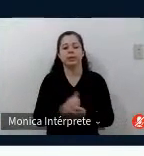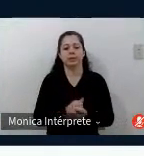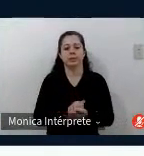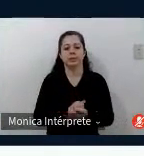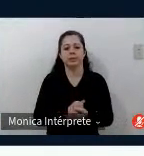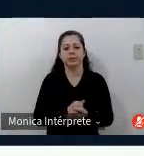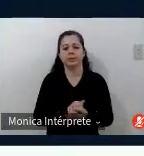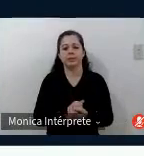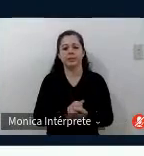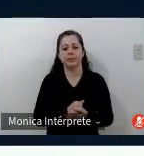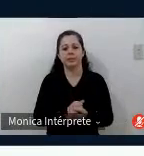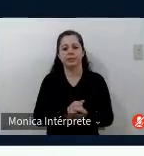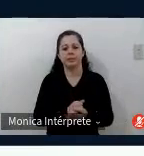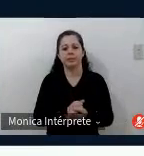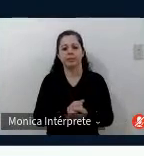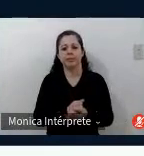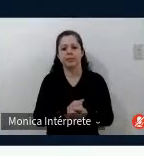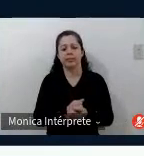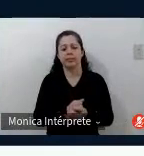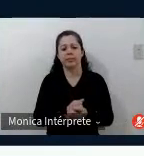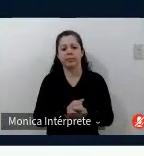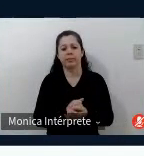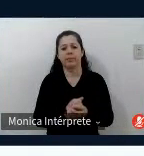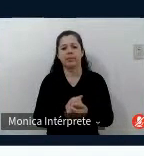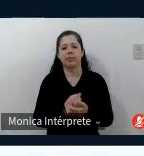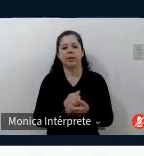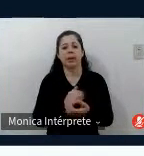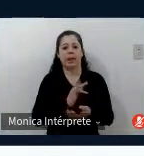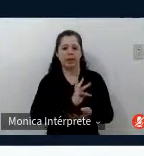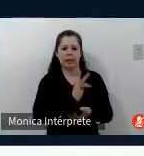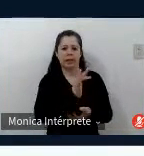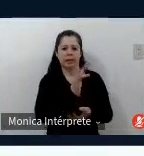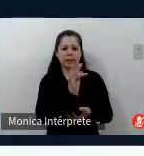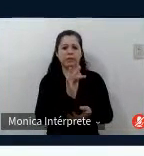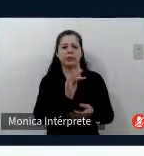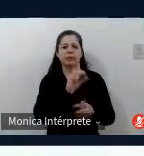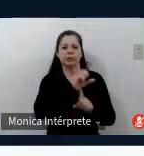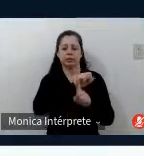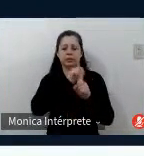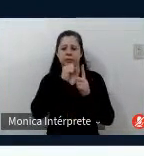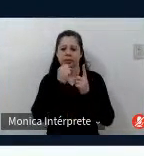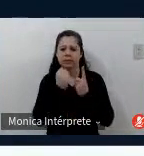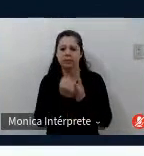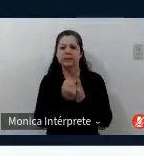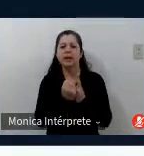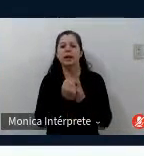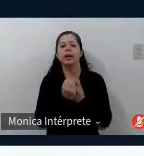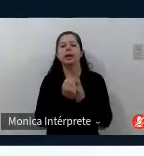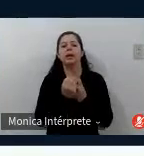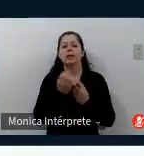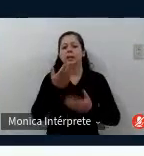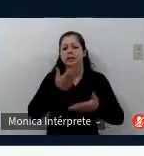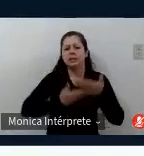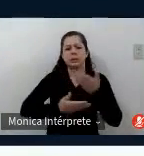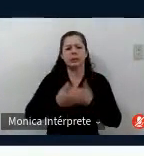os negócios sustentáveis ou tecnologias sociais, né, são construções,